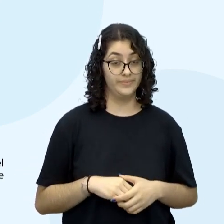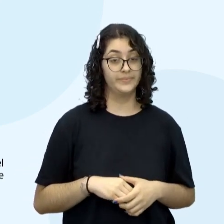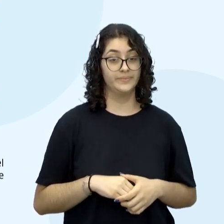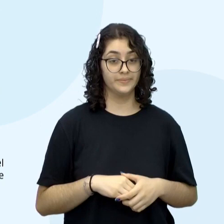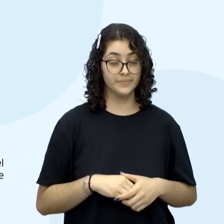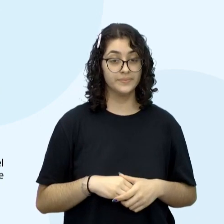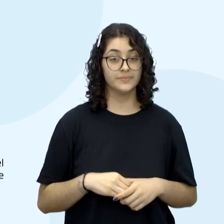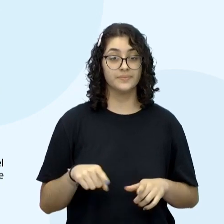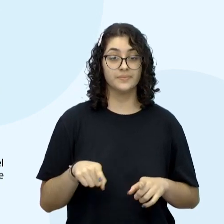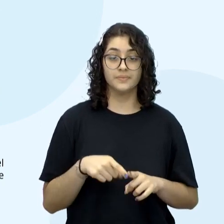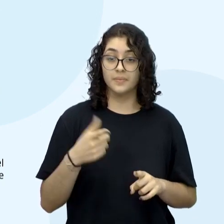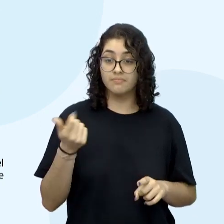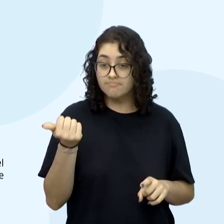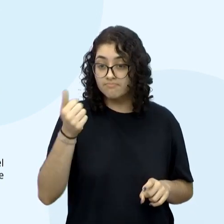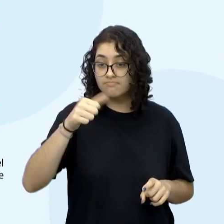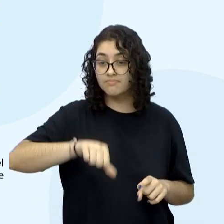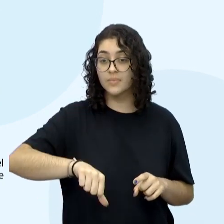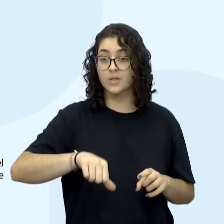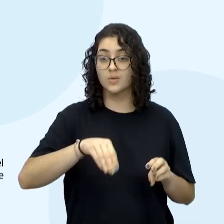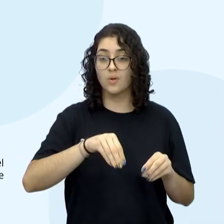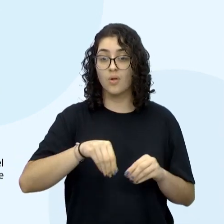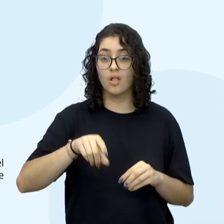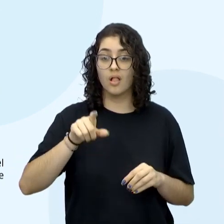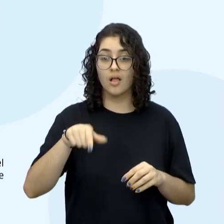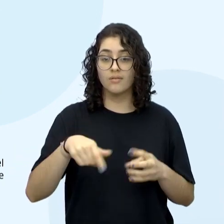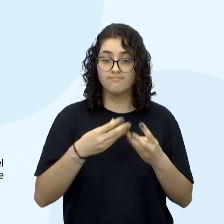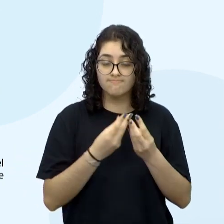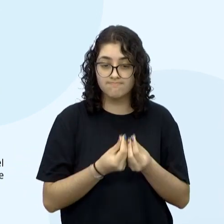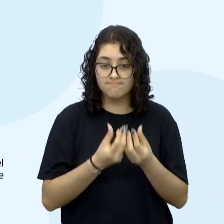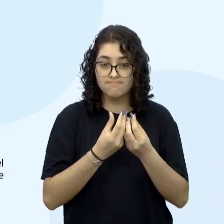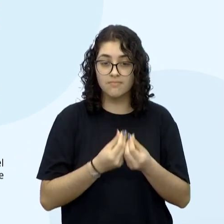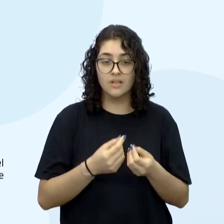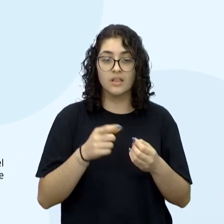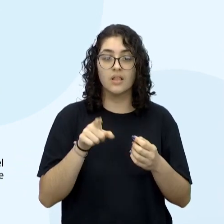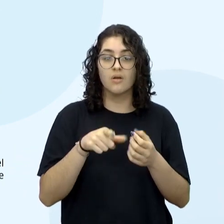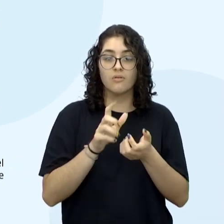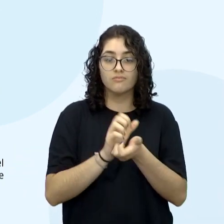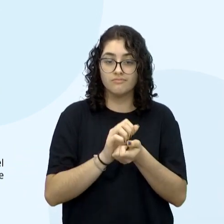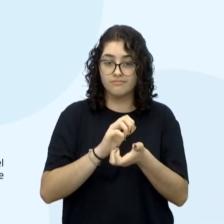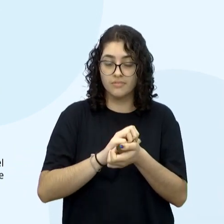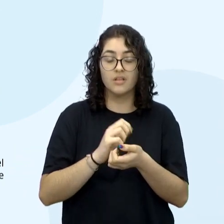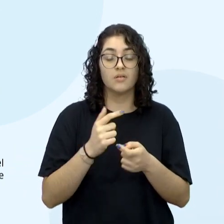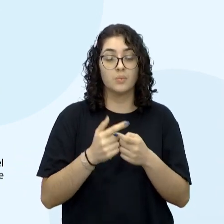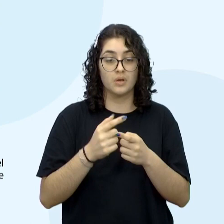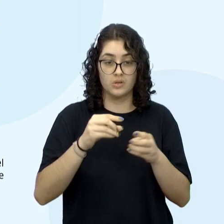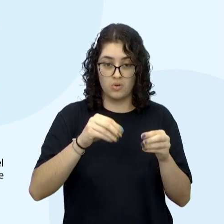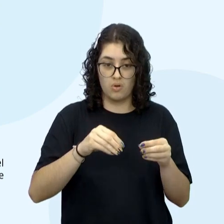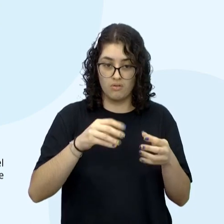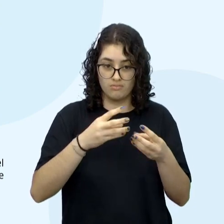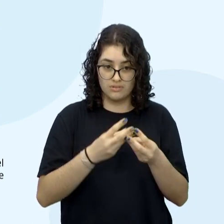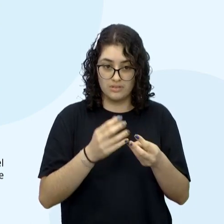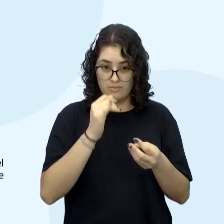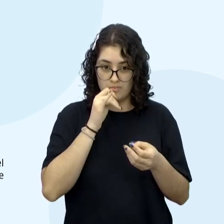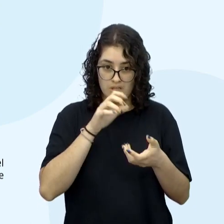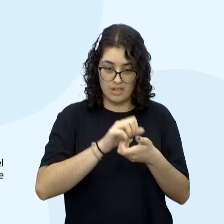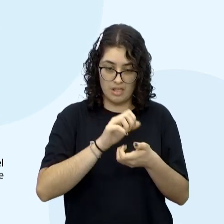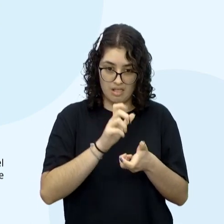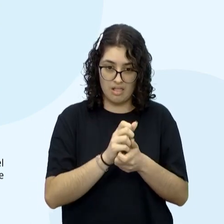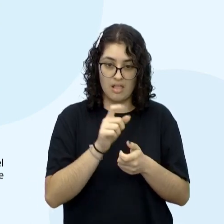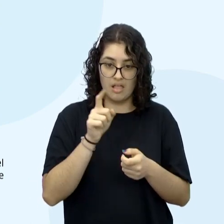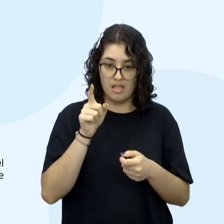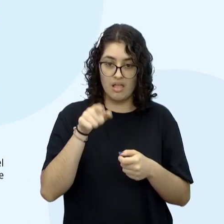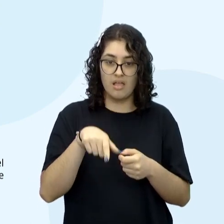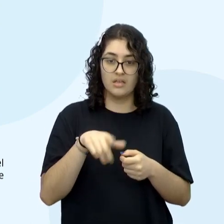também isso tudo fica muito pior se o solo for arenoso e não argiloso. Porque o solo argiloso, ele já é um solo que